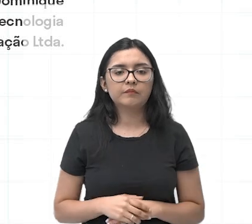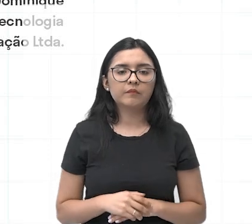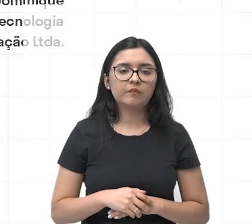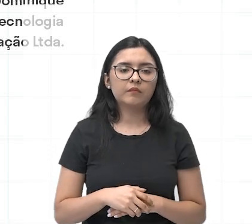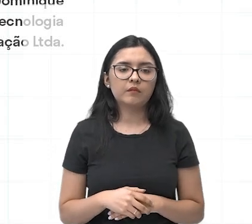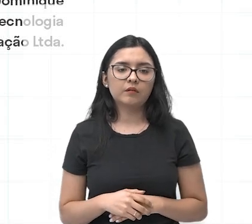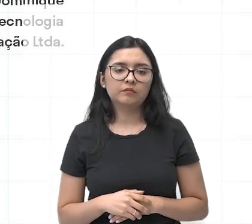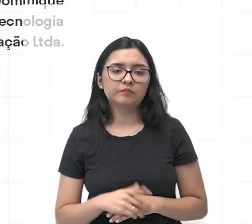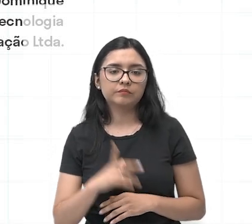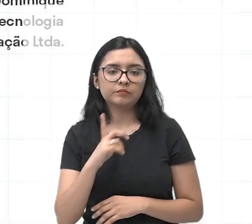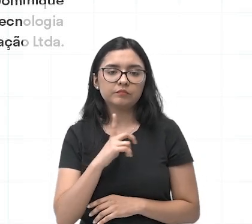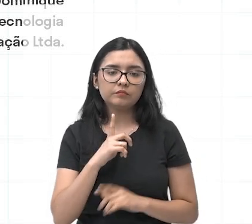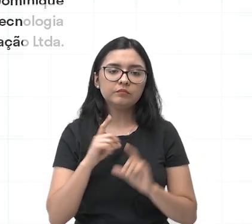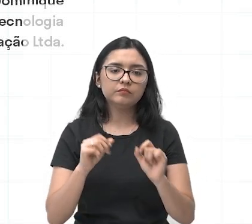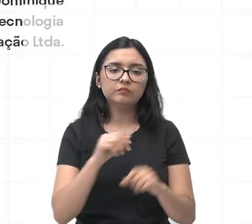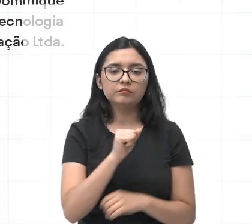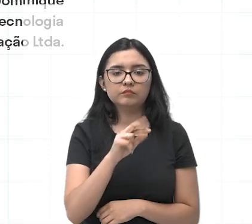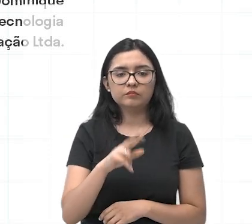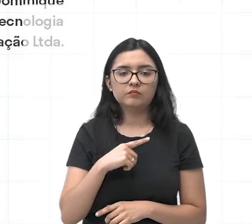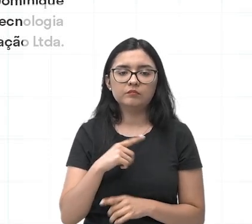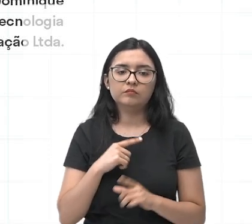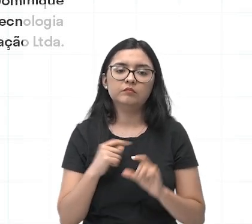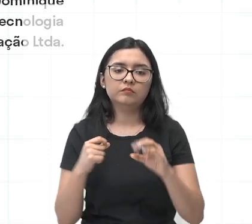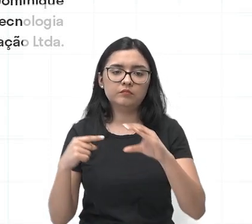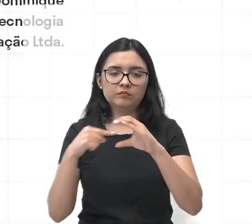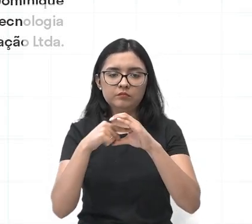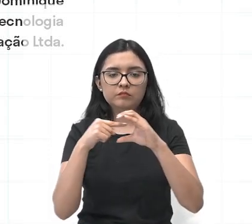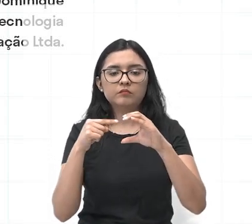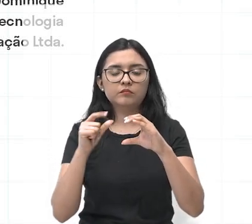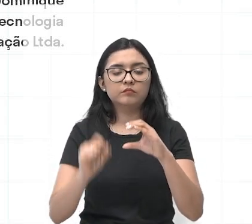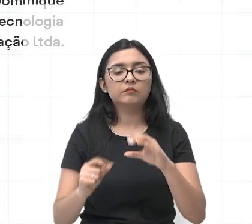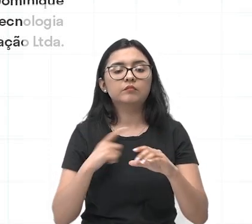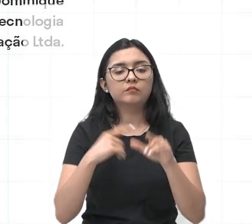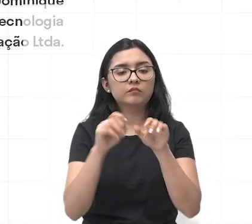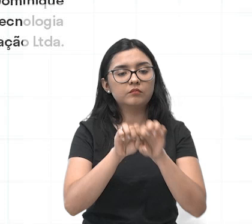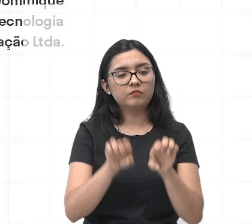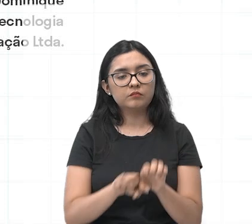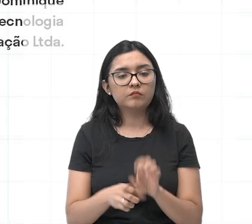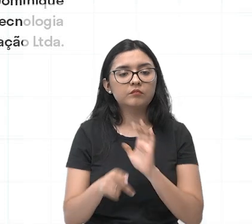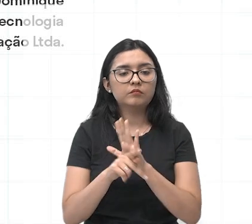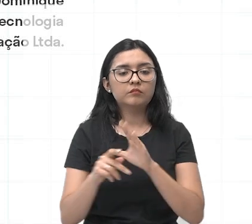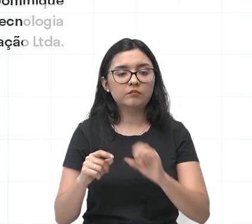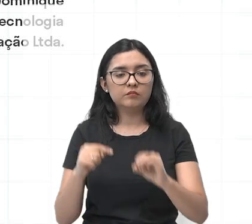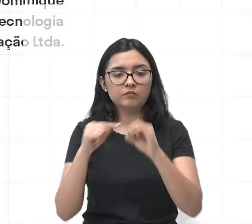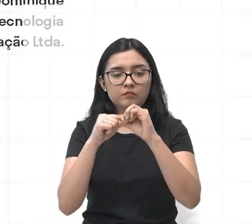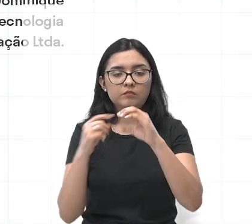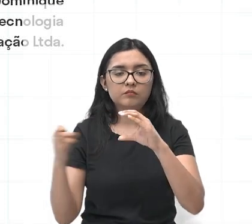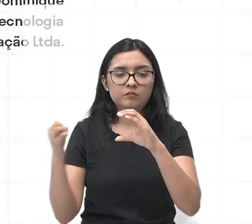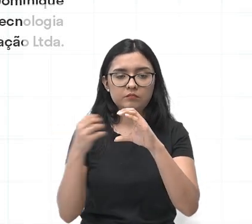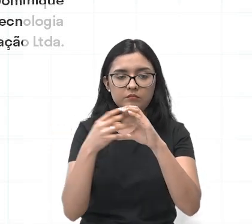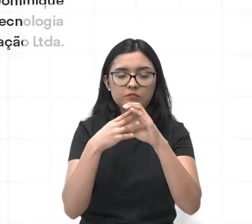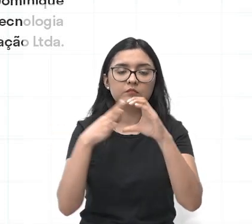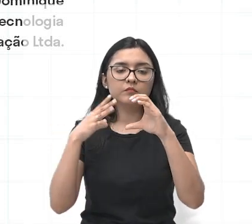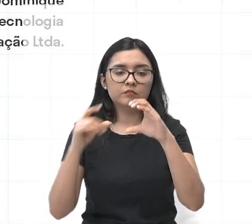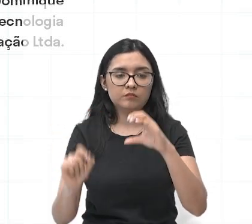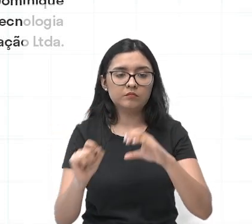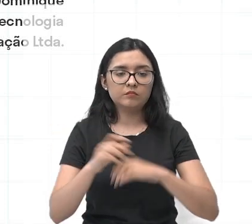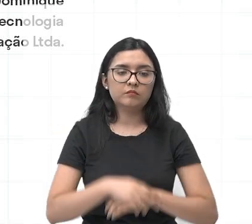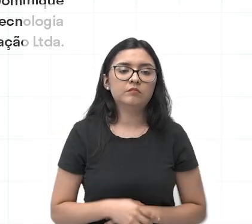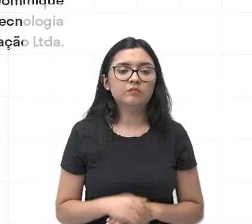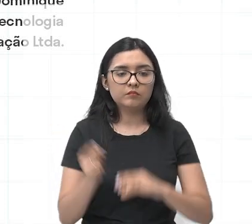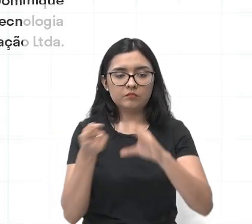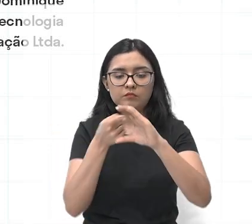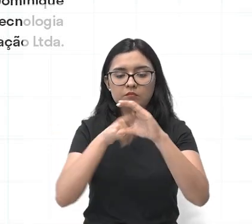do ar para o cristalino do olho. A córnea e o cristalino, essas estruturas, desviam os raios de luz para focá-los na